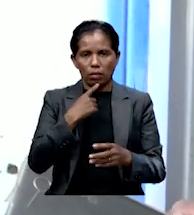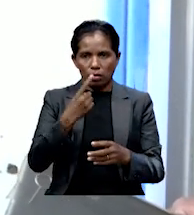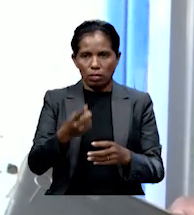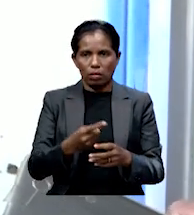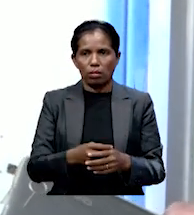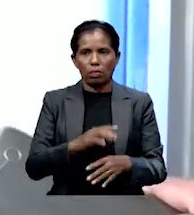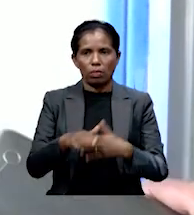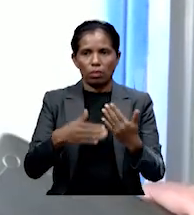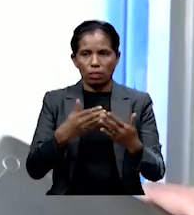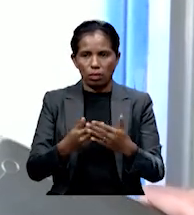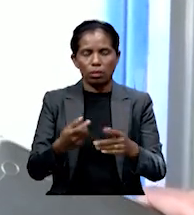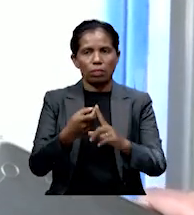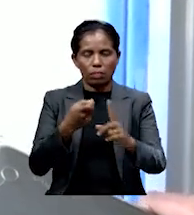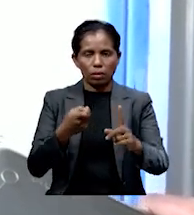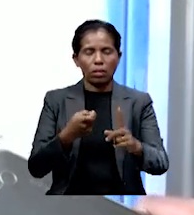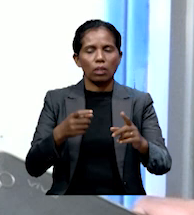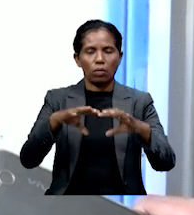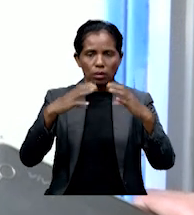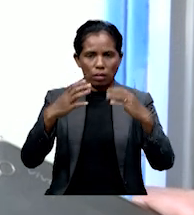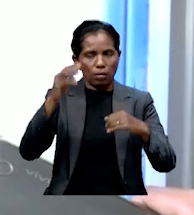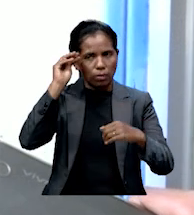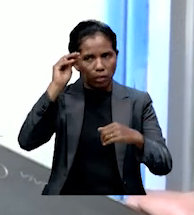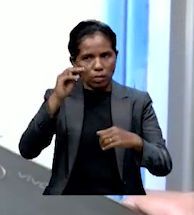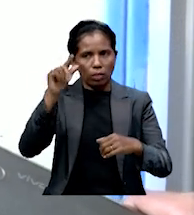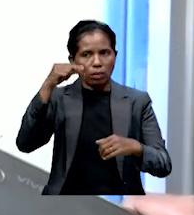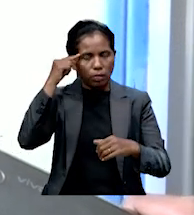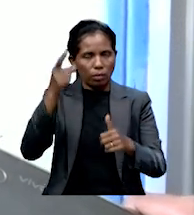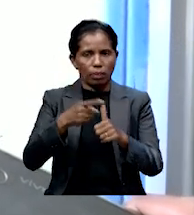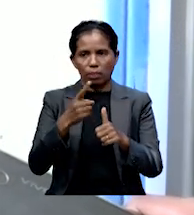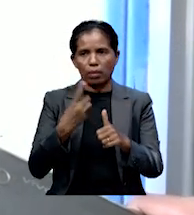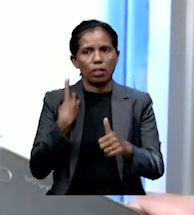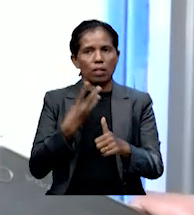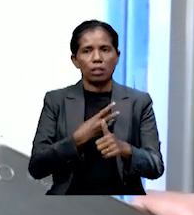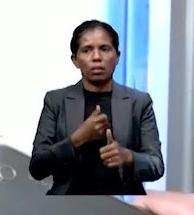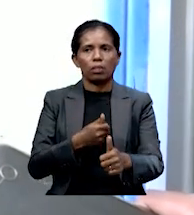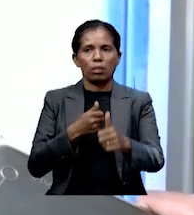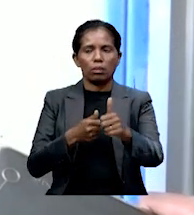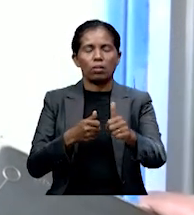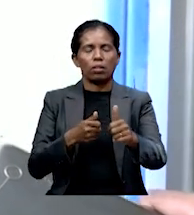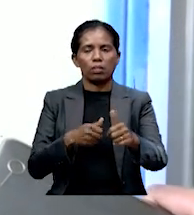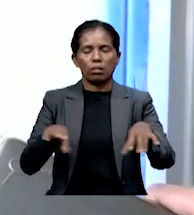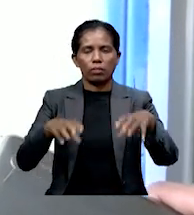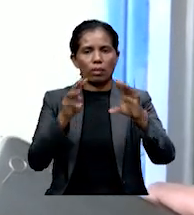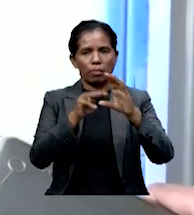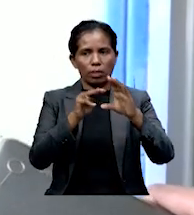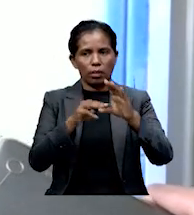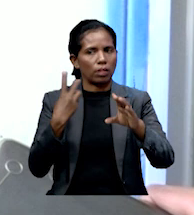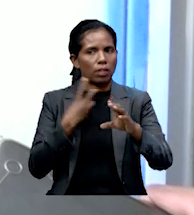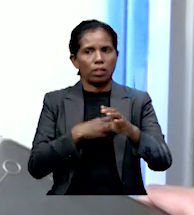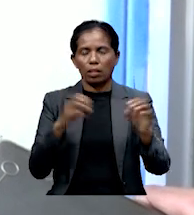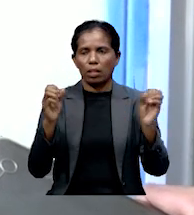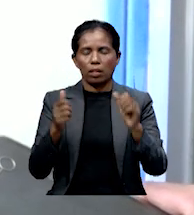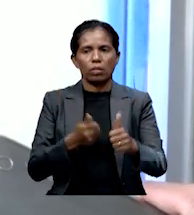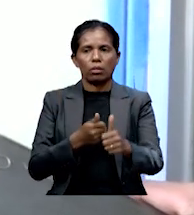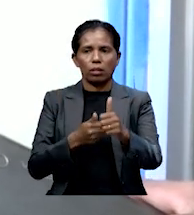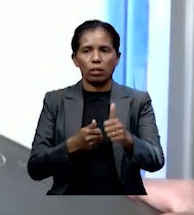ter que nem sair mais, conselho ministro. Também a razão, também desde o governo primeiro, estou agora nem itatuir sistema mercado. Itatuir o